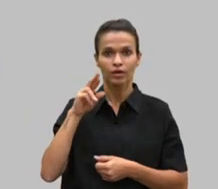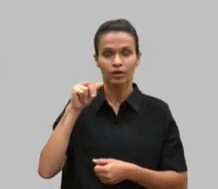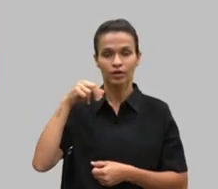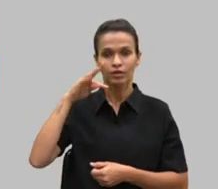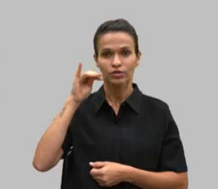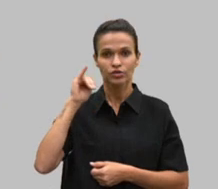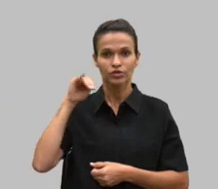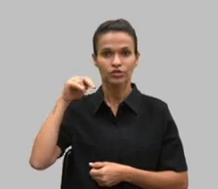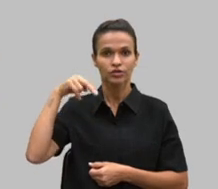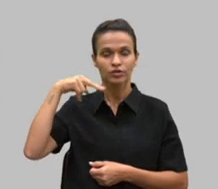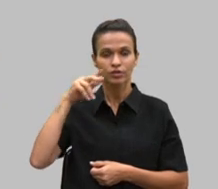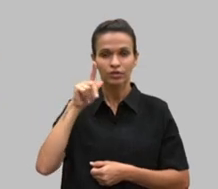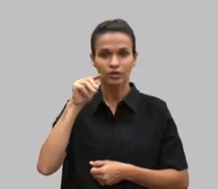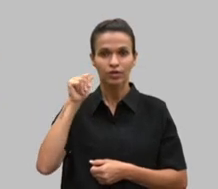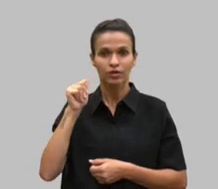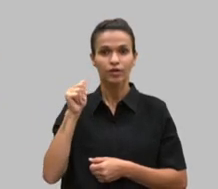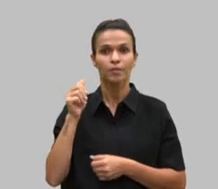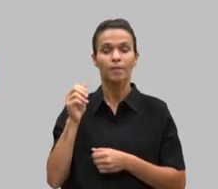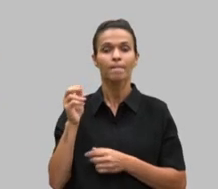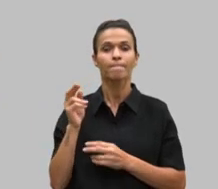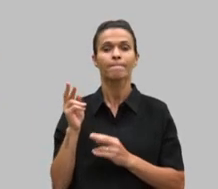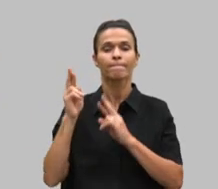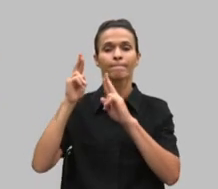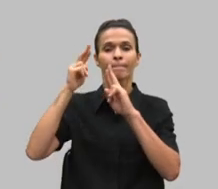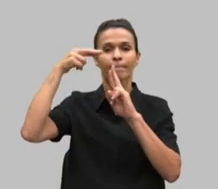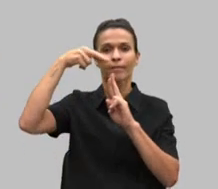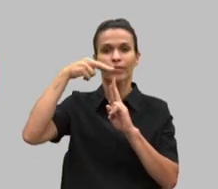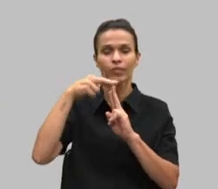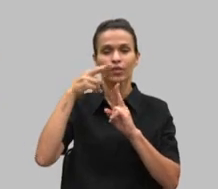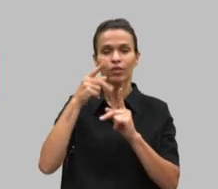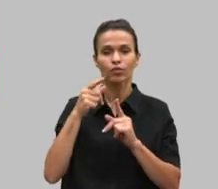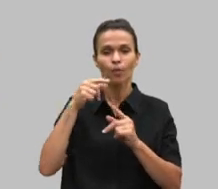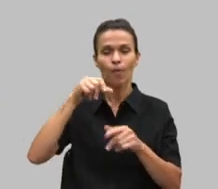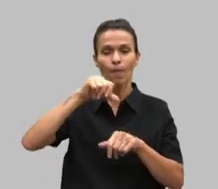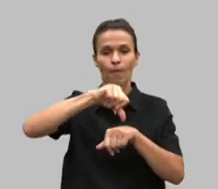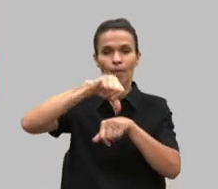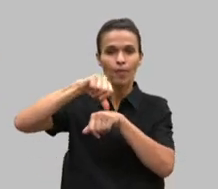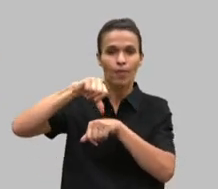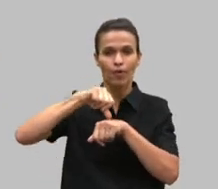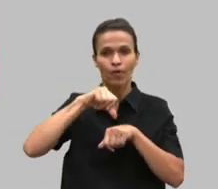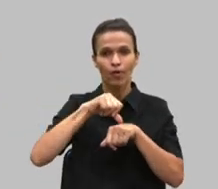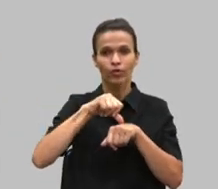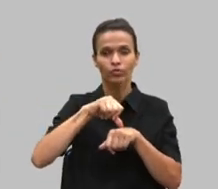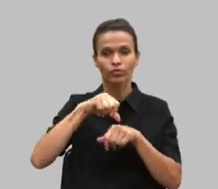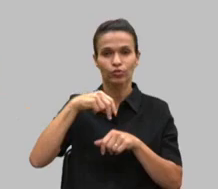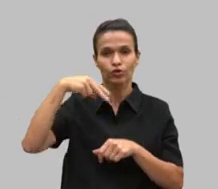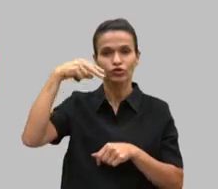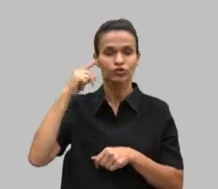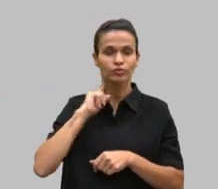representando os coordenadores de Polo do Parlamento jovem de Minas 2023